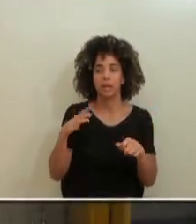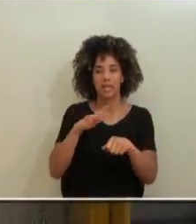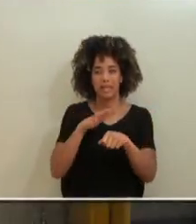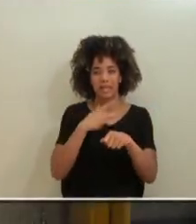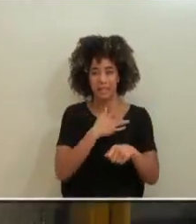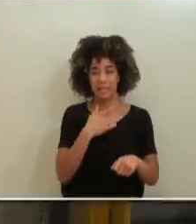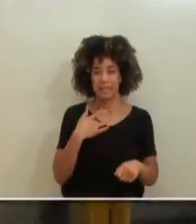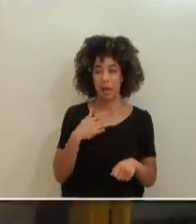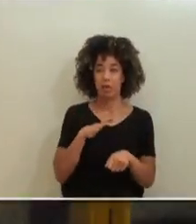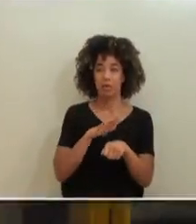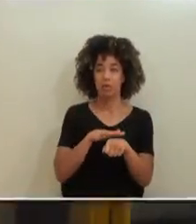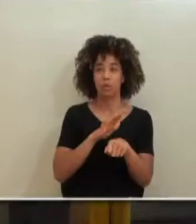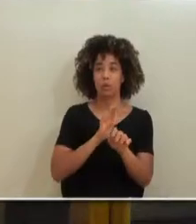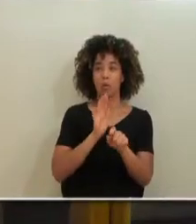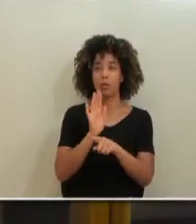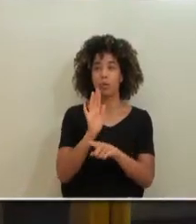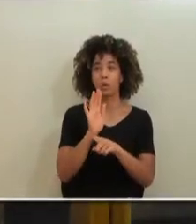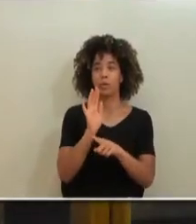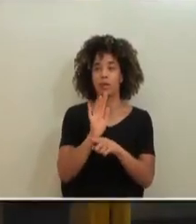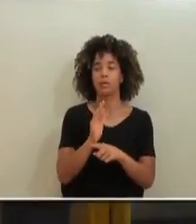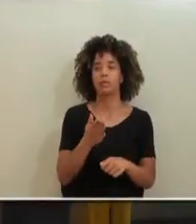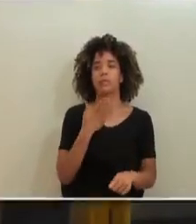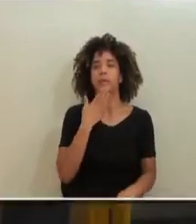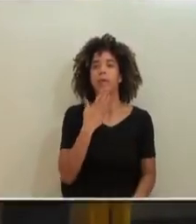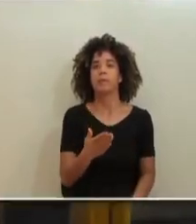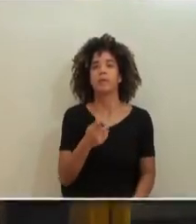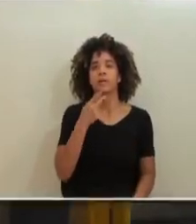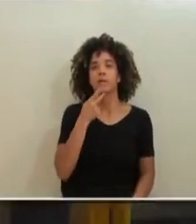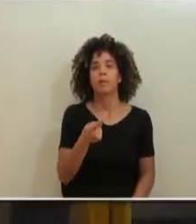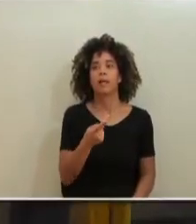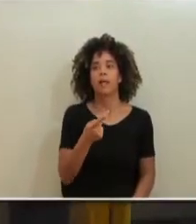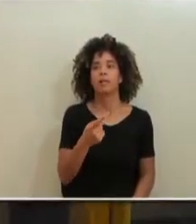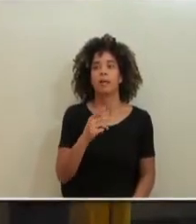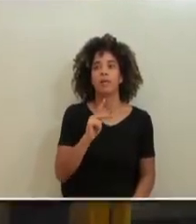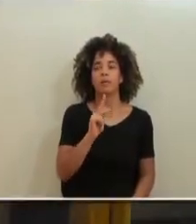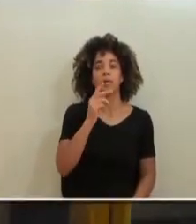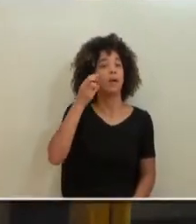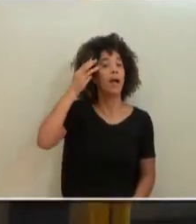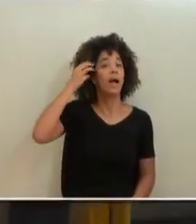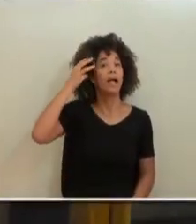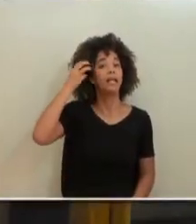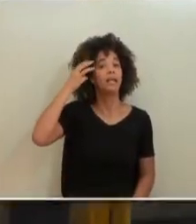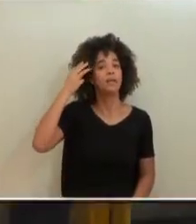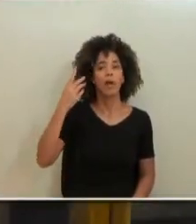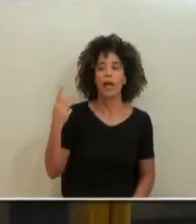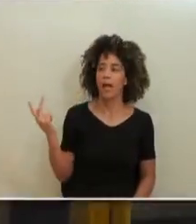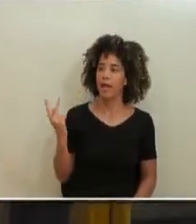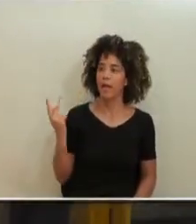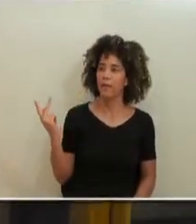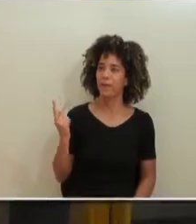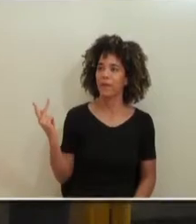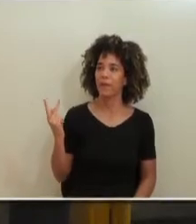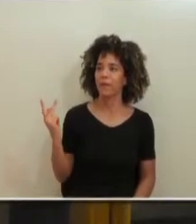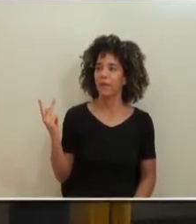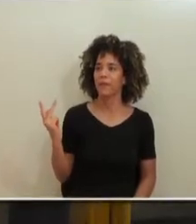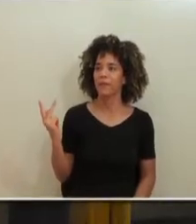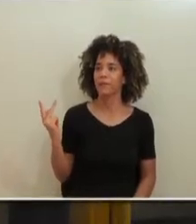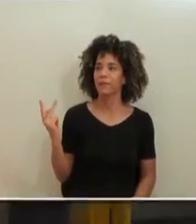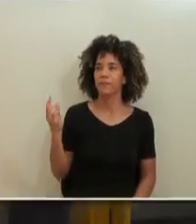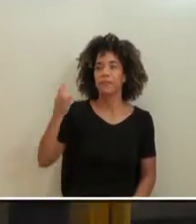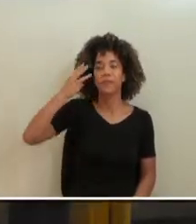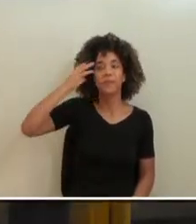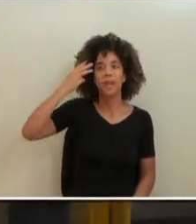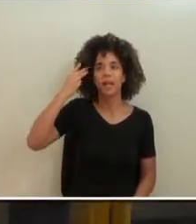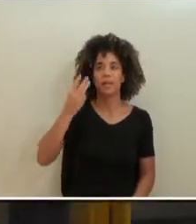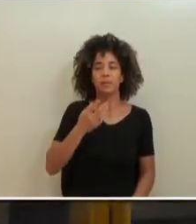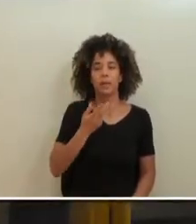momento e pedir a palavra, né, para o Calito, porque eu e o Calito, a gente é... Não sei se existe isso, a gente é mais que